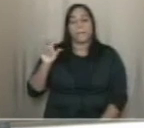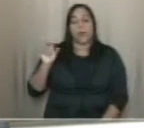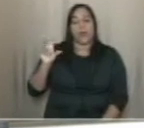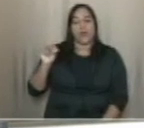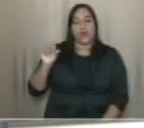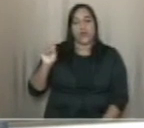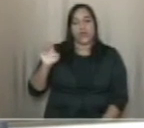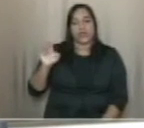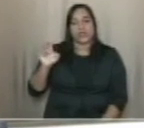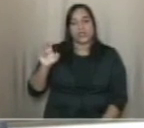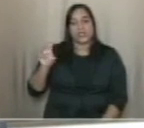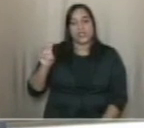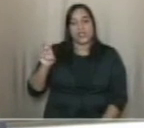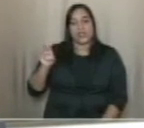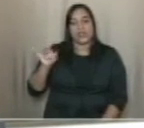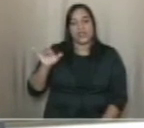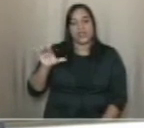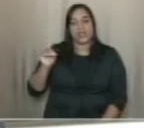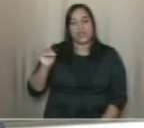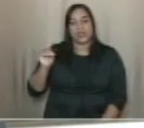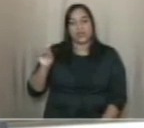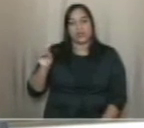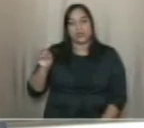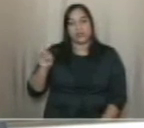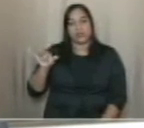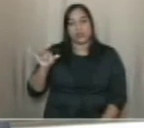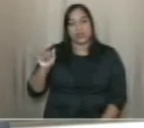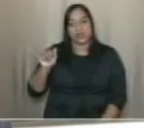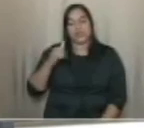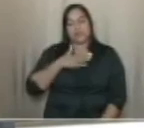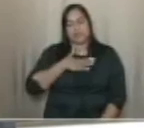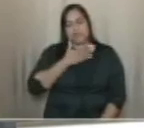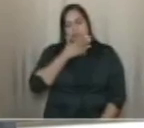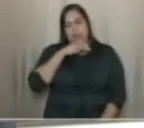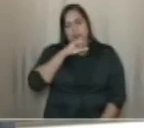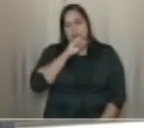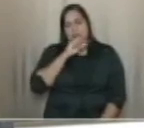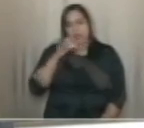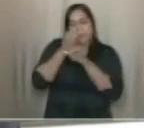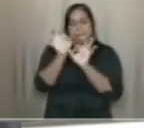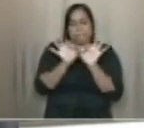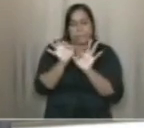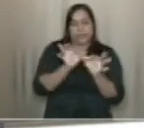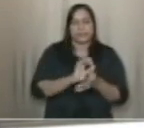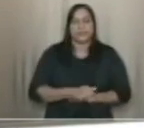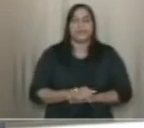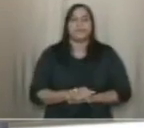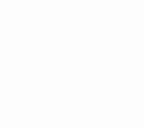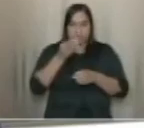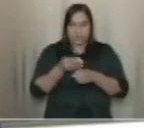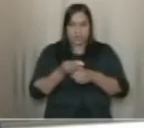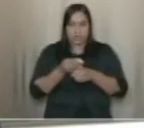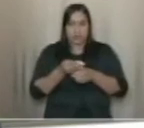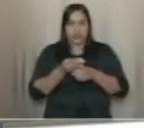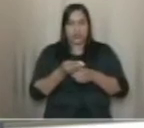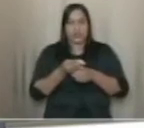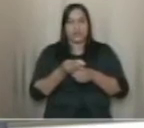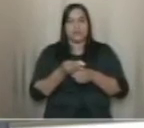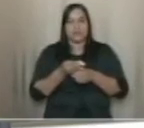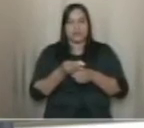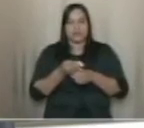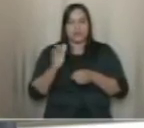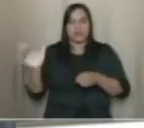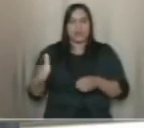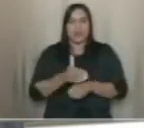Severino Gomes Bia foi vereador dessa casa e meu pai Marcos de Bria quero também falar sobre